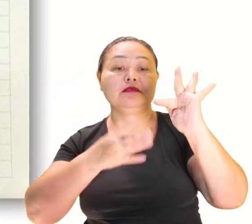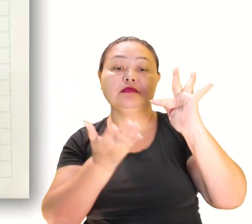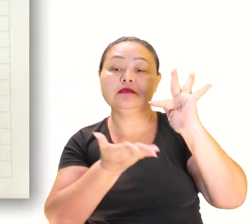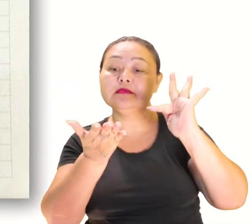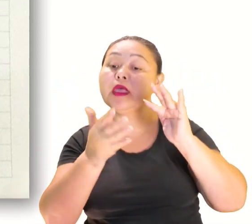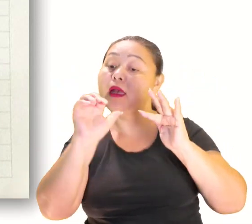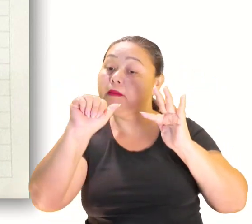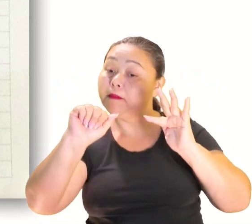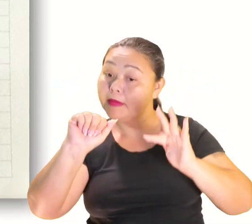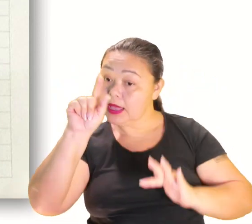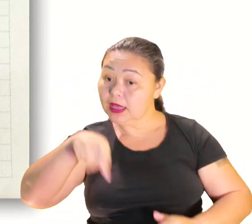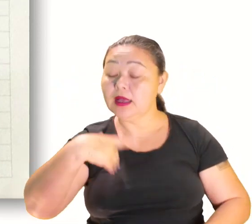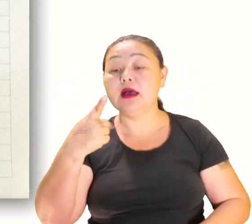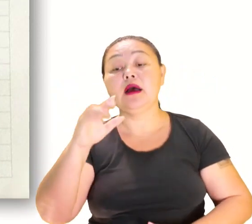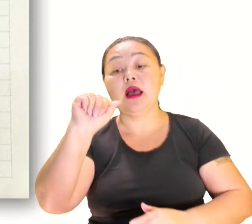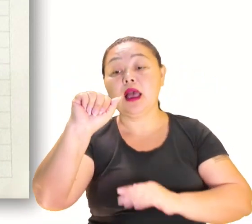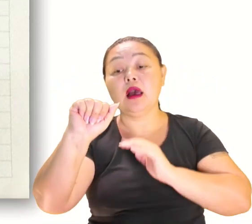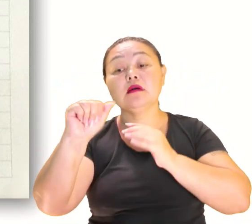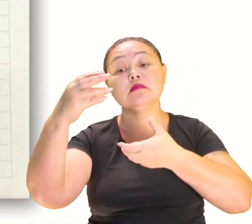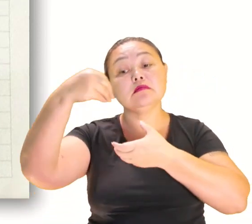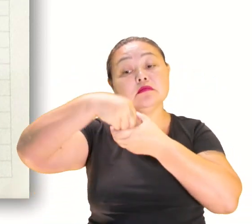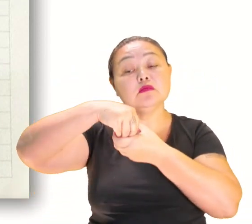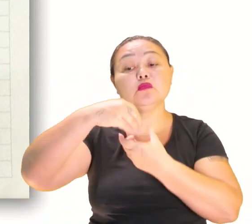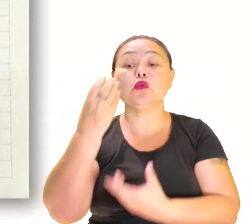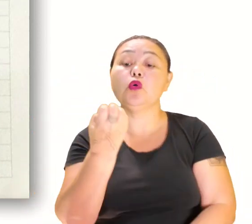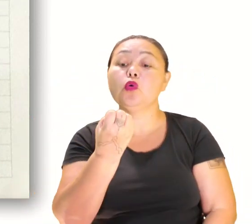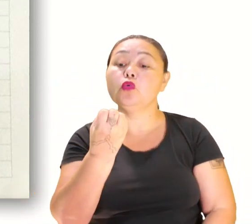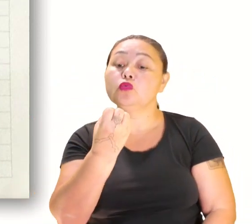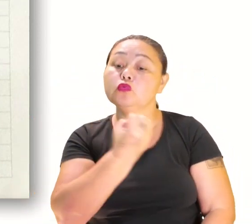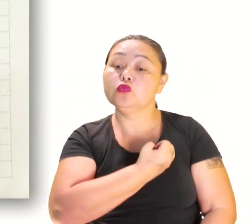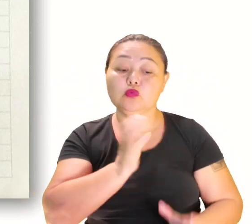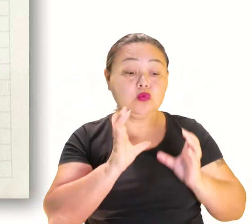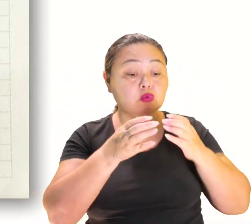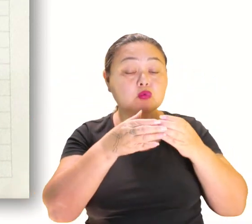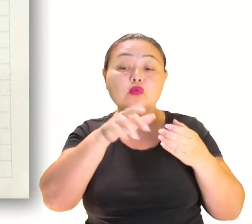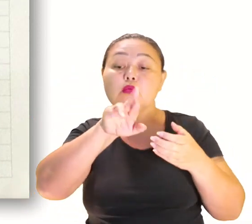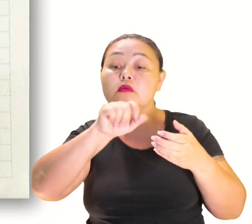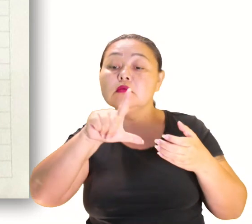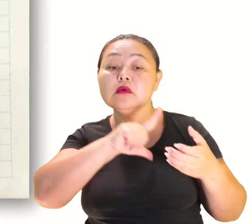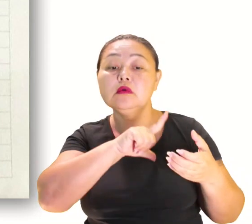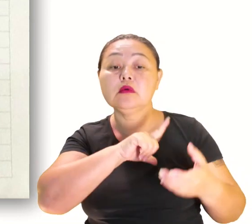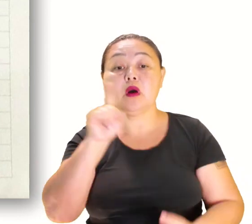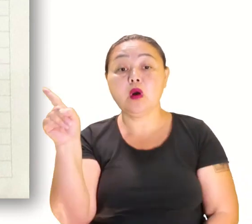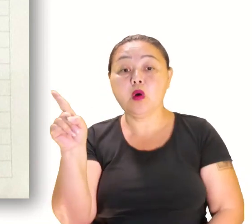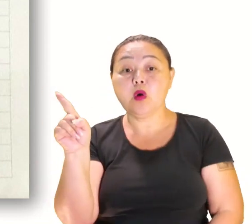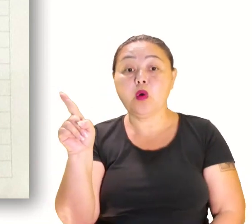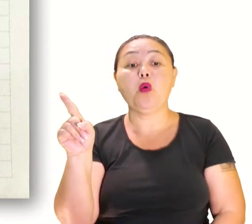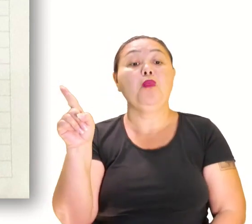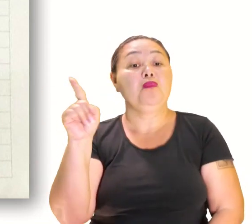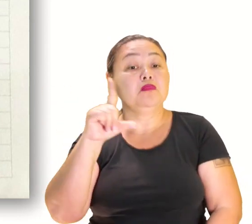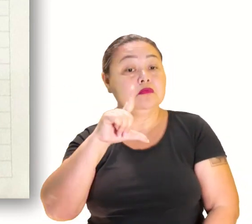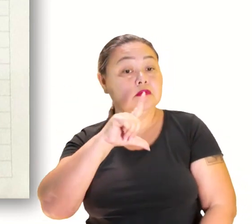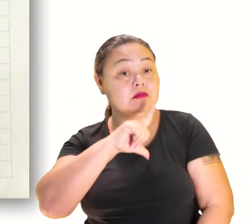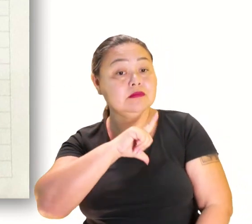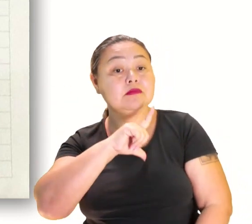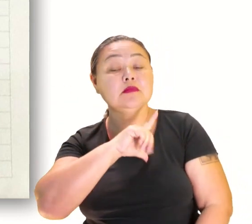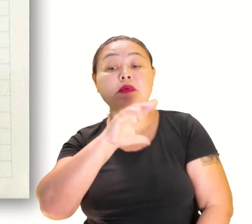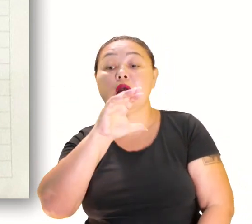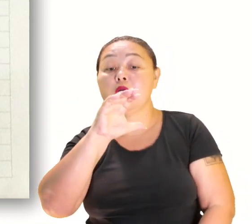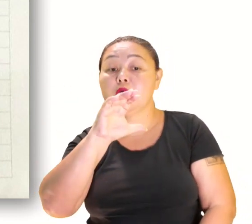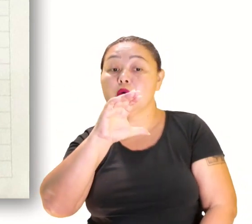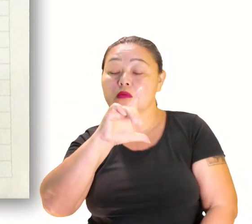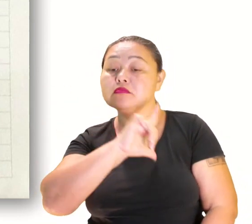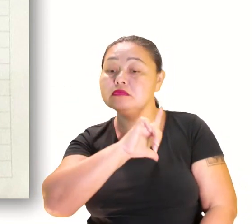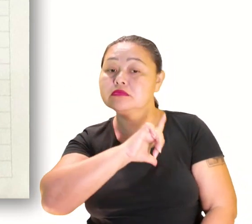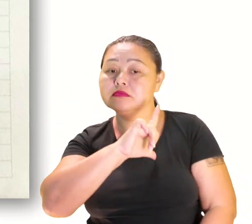base A, com A pertencente aos reais, com uma condição de existência. Olha só o nome que ele usou aqui, condição de